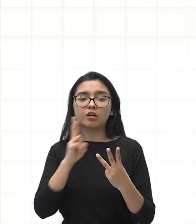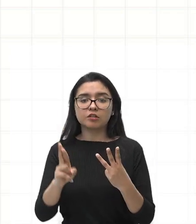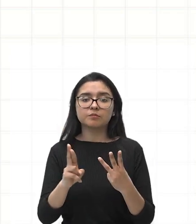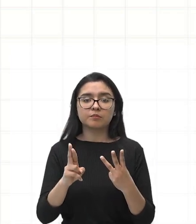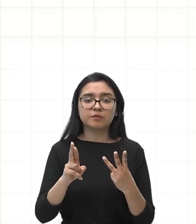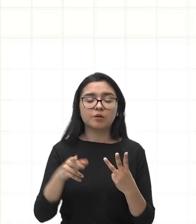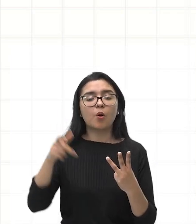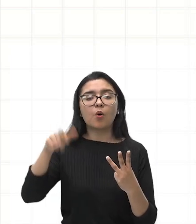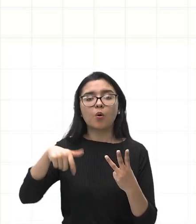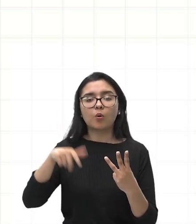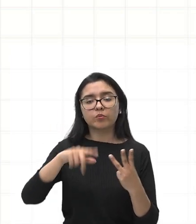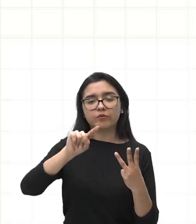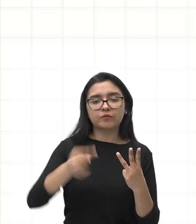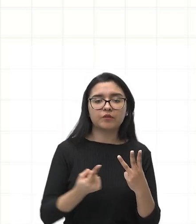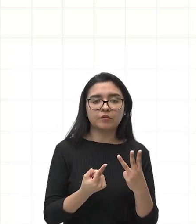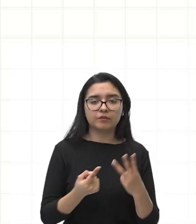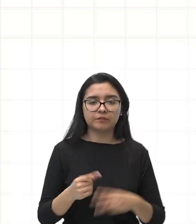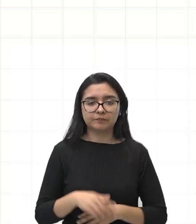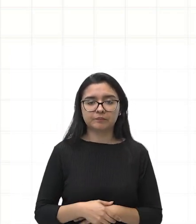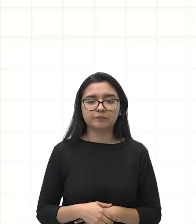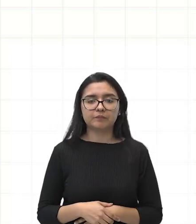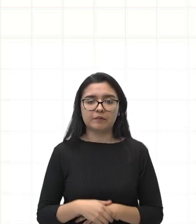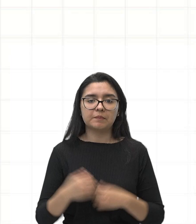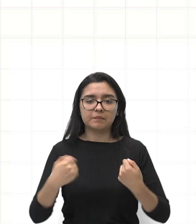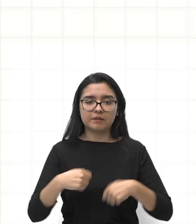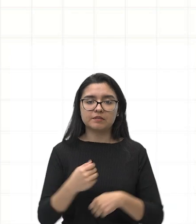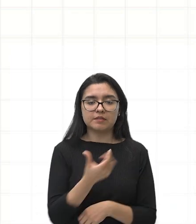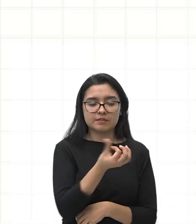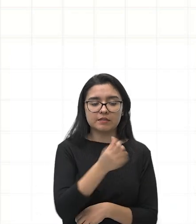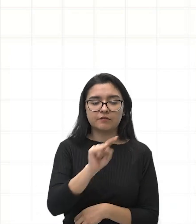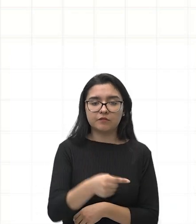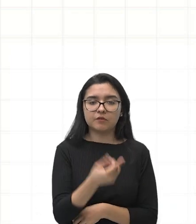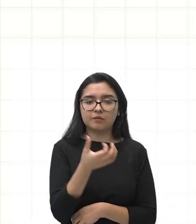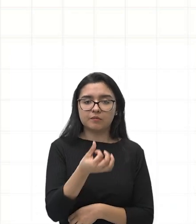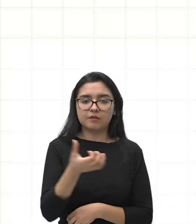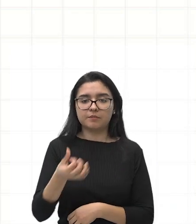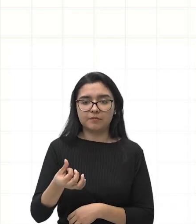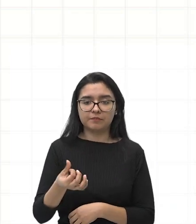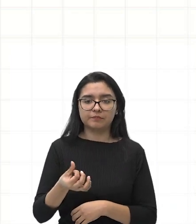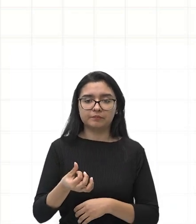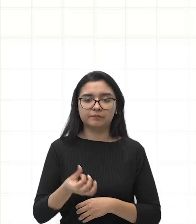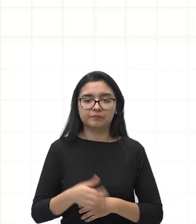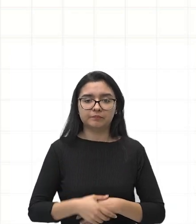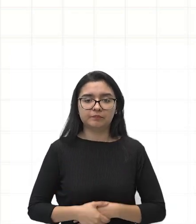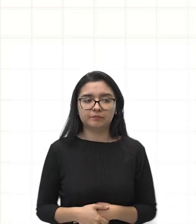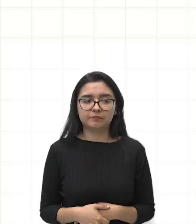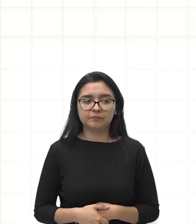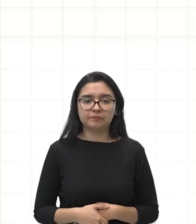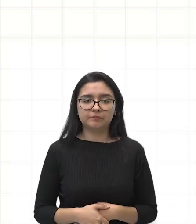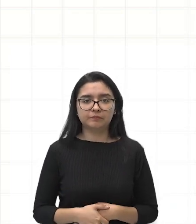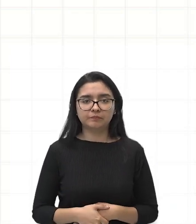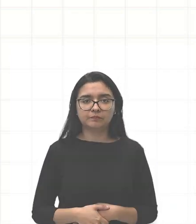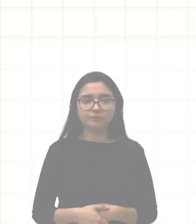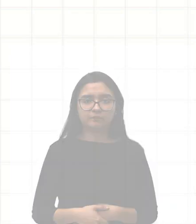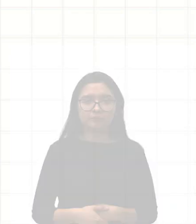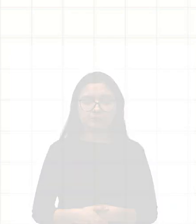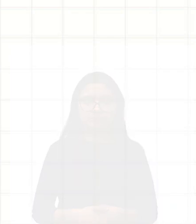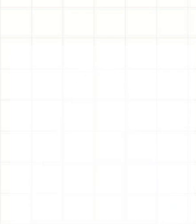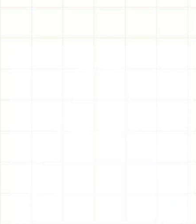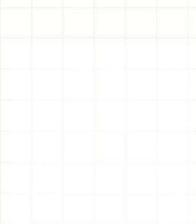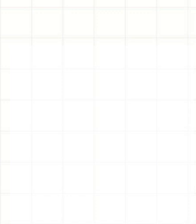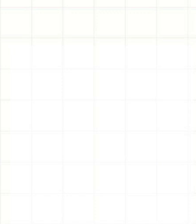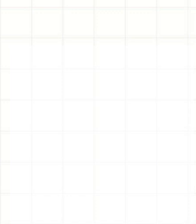resposta, obrigatoriamente vai ter que ter duas casas depois da vírgula. Beleza? Tranquilo, né? Bom, bora